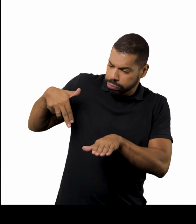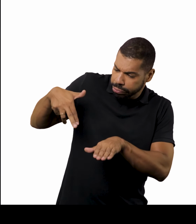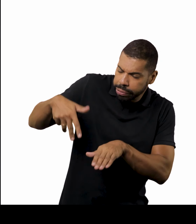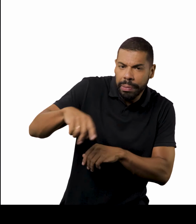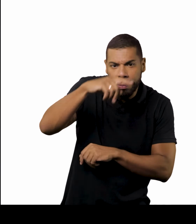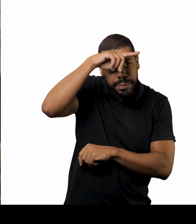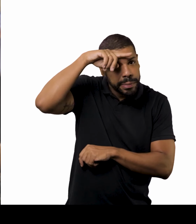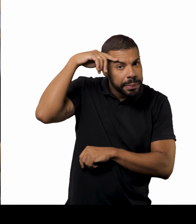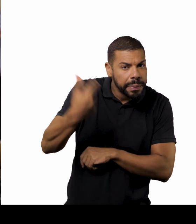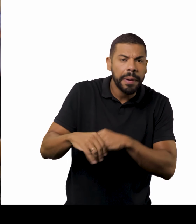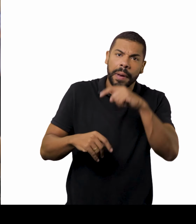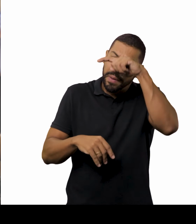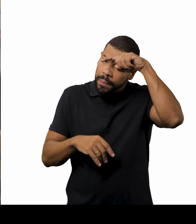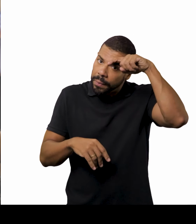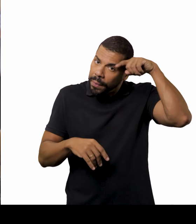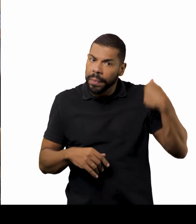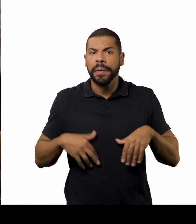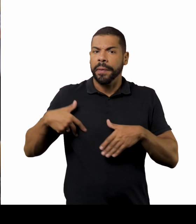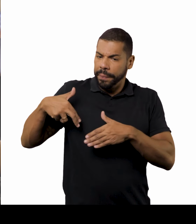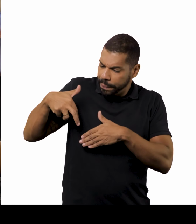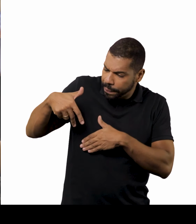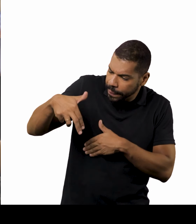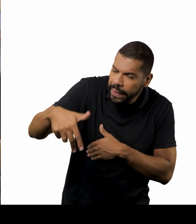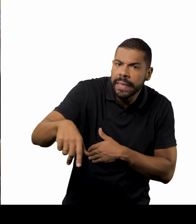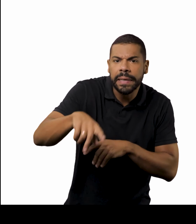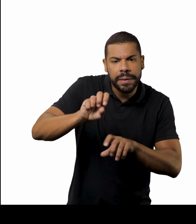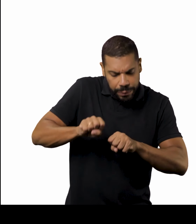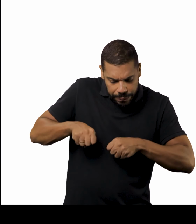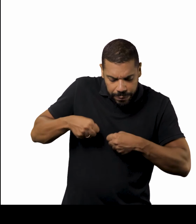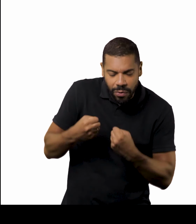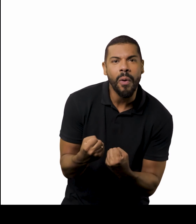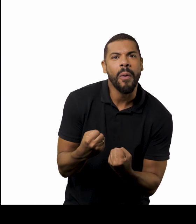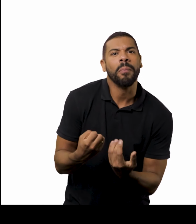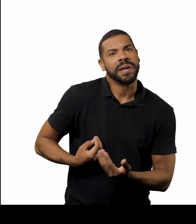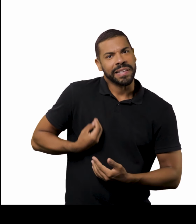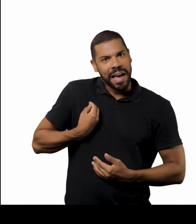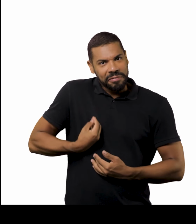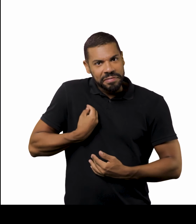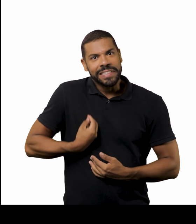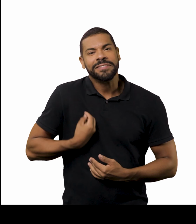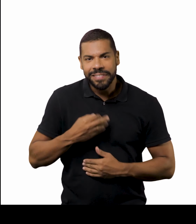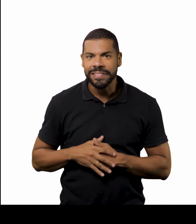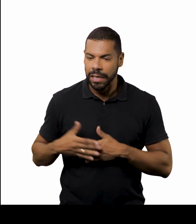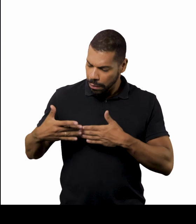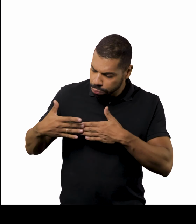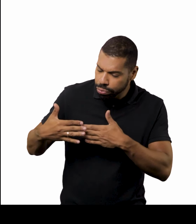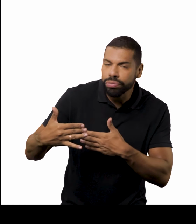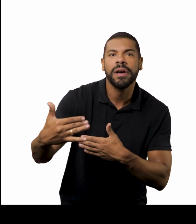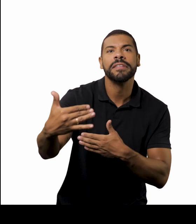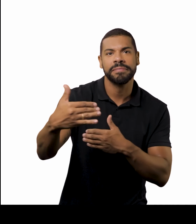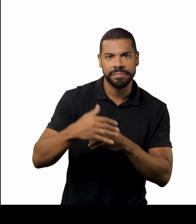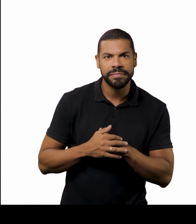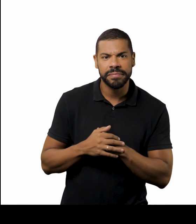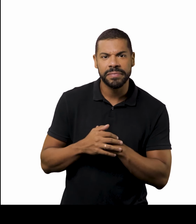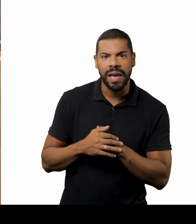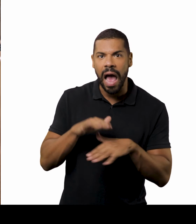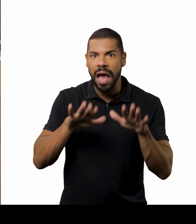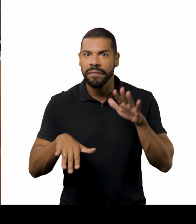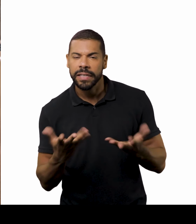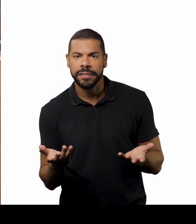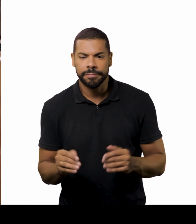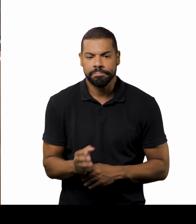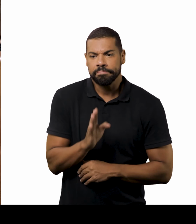sabe? Uma vida inteira para poder existir, para poder se manter de pé, para poder estar viva. E que isso vai atravessar a pessoa,